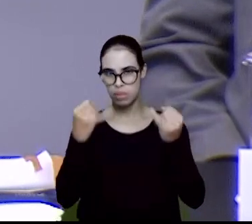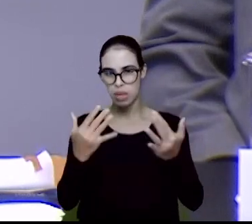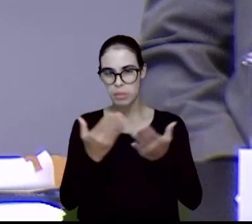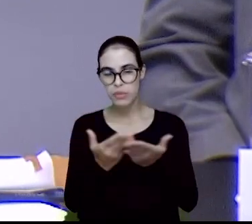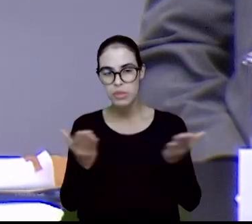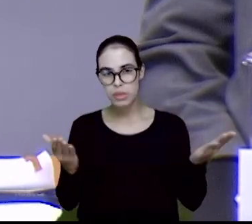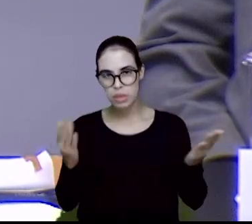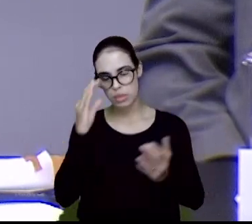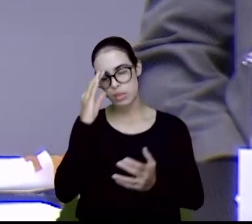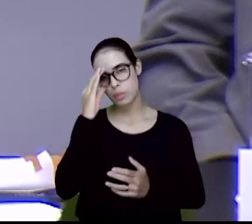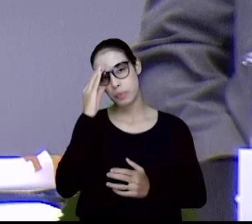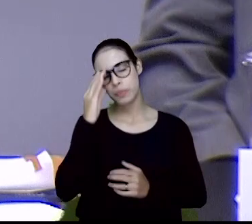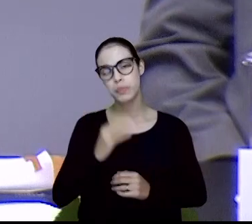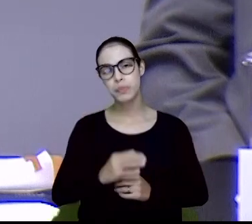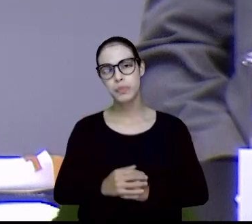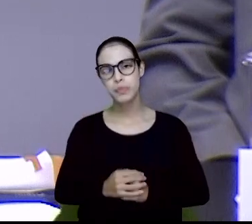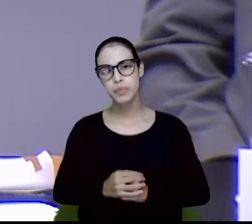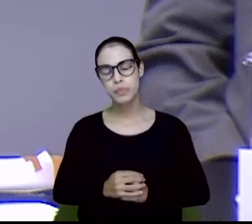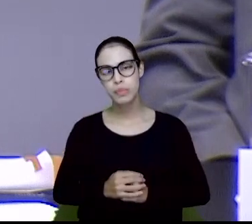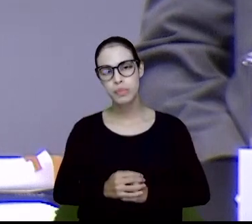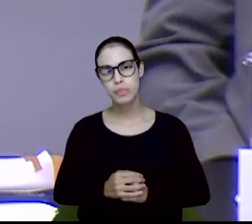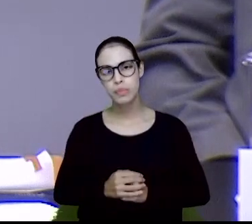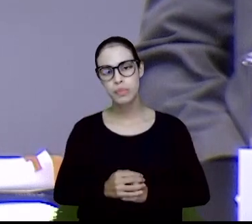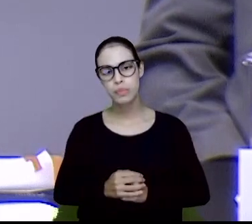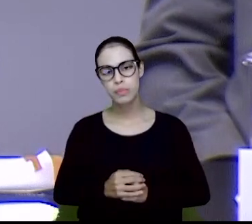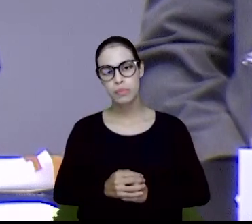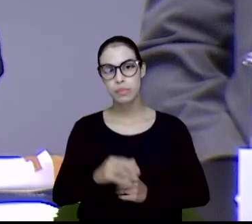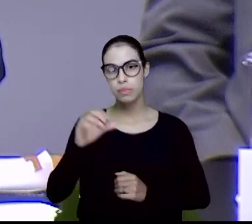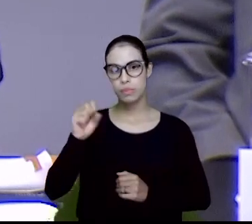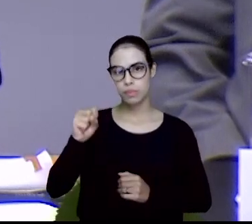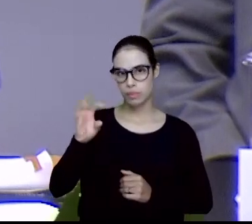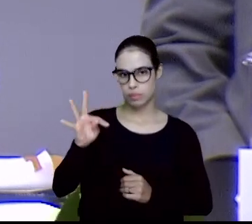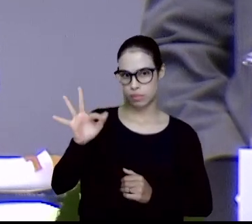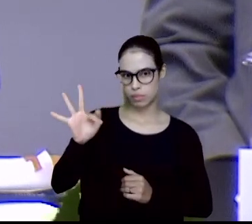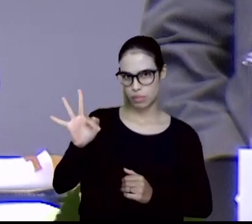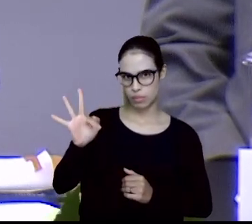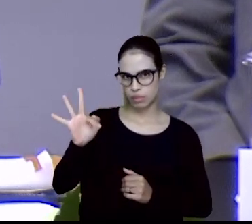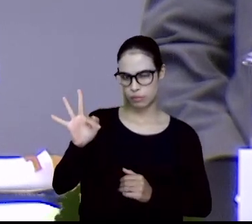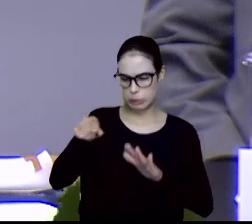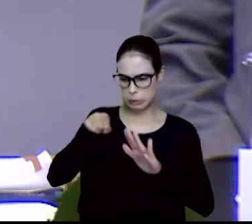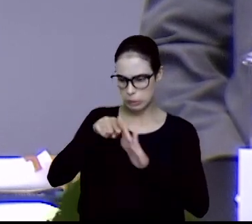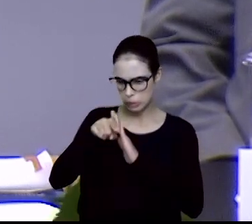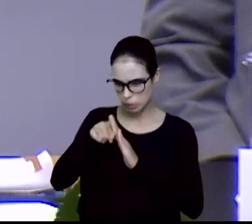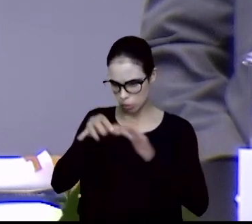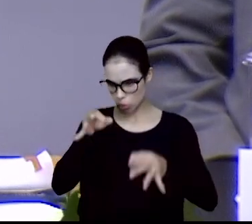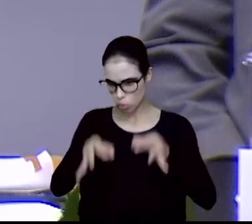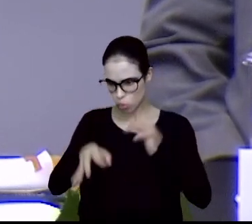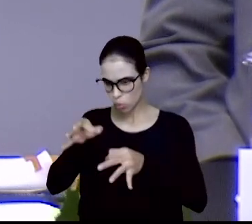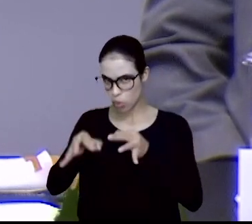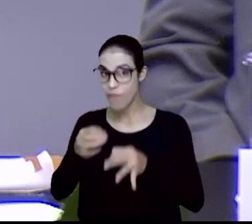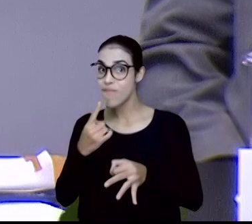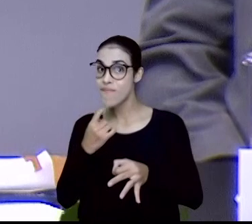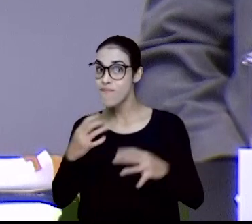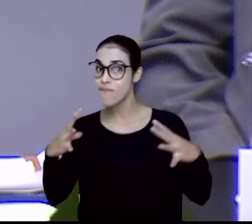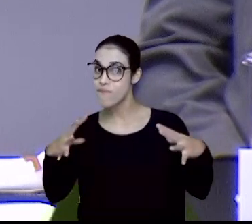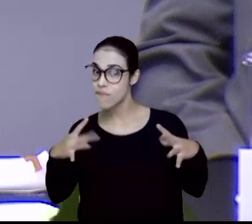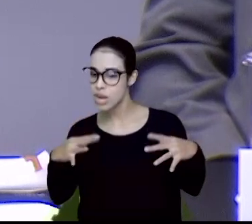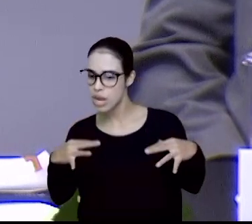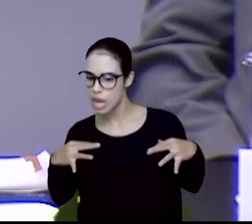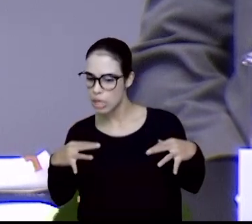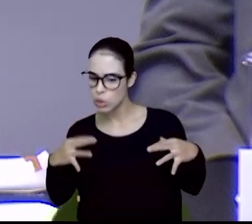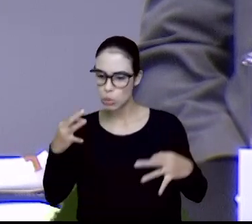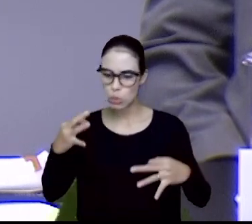Supremo entendeu que a definição de feriados deveria depender de